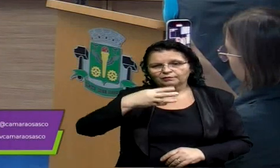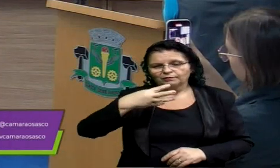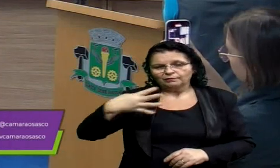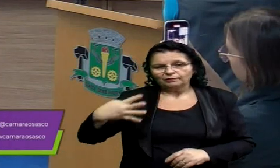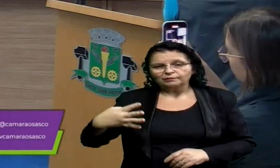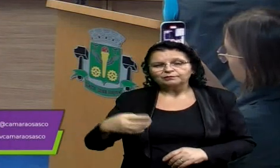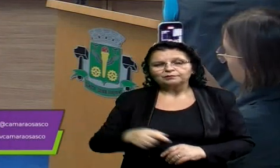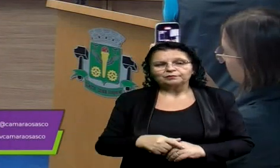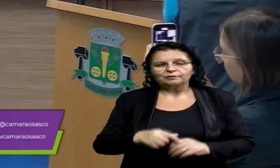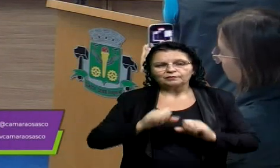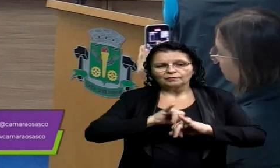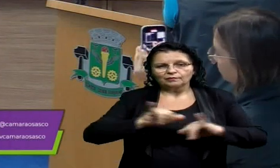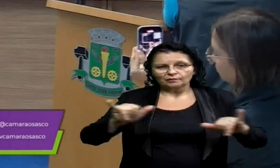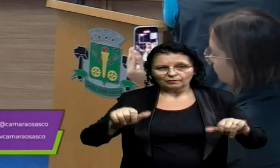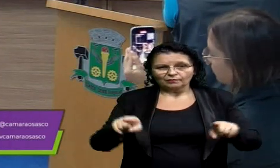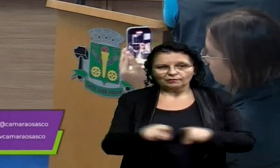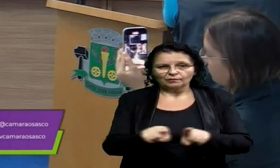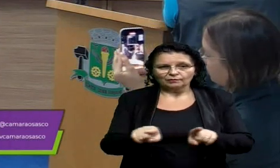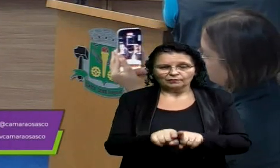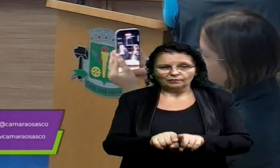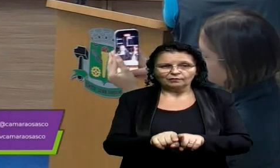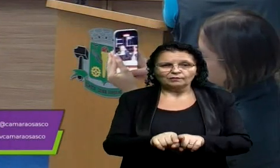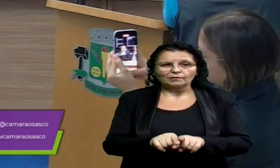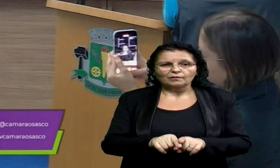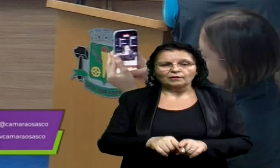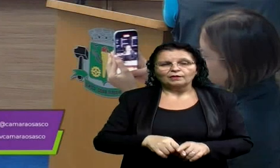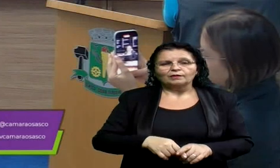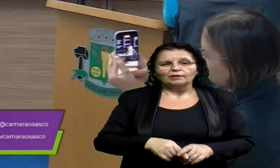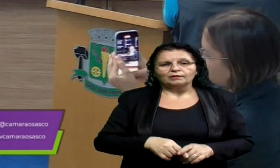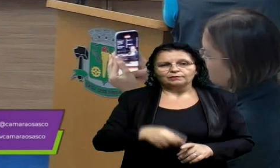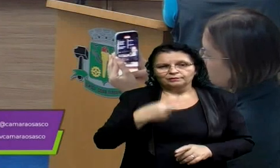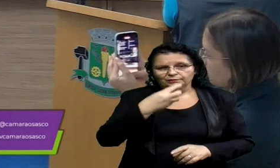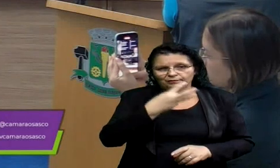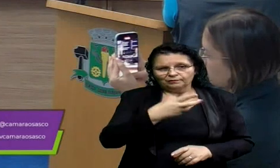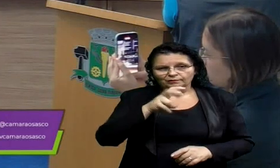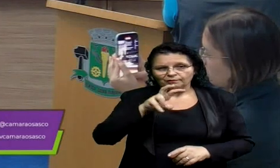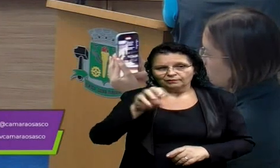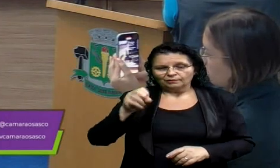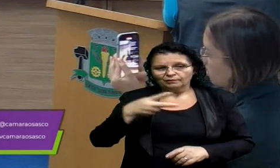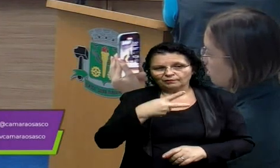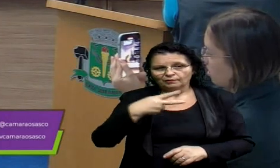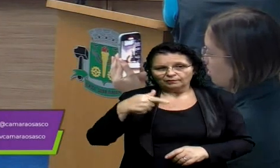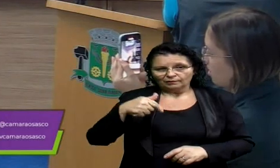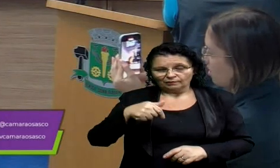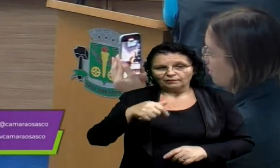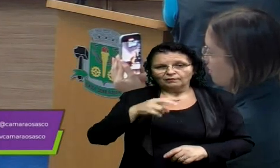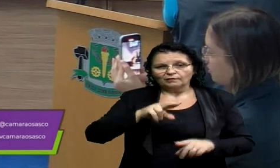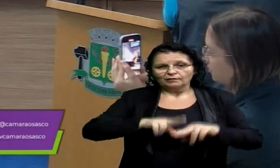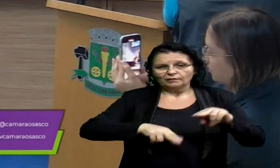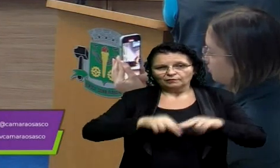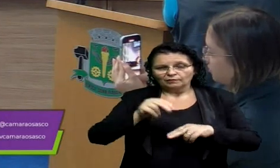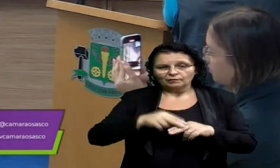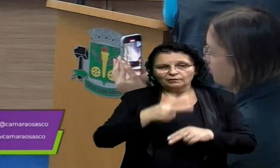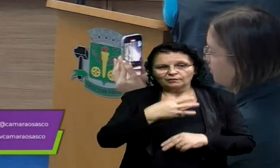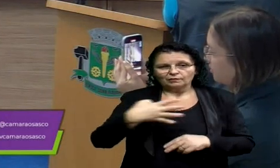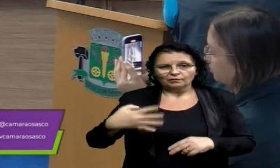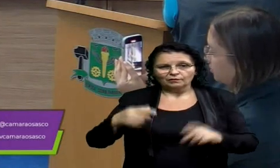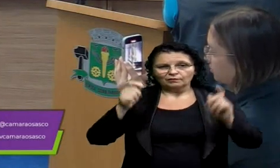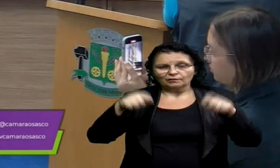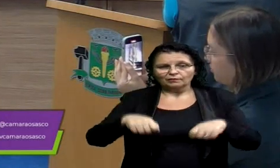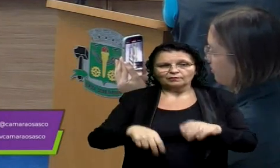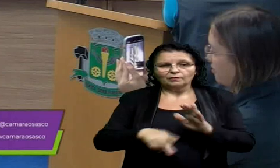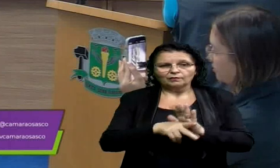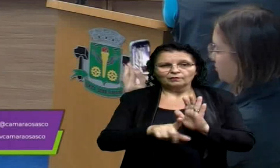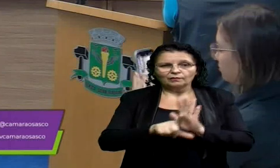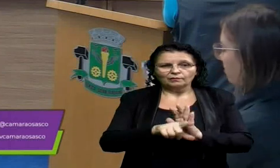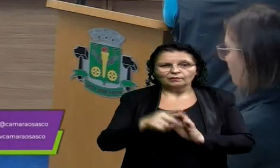Osasco que informa a sanção da Lei 5300 50 de 27 de junho de 2024 referente ao projeto